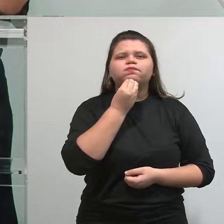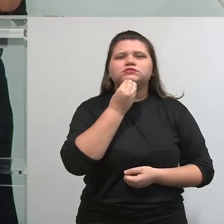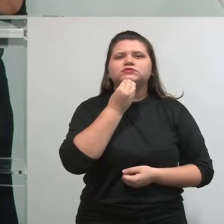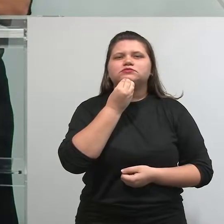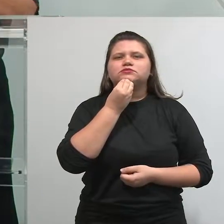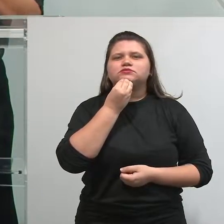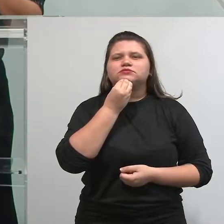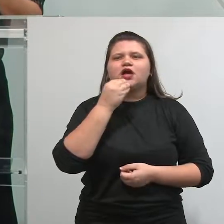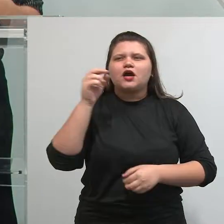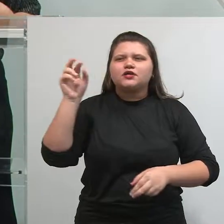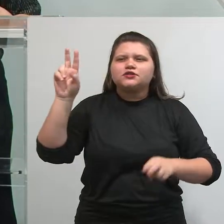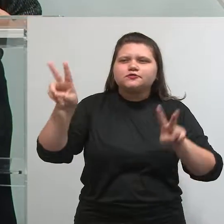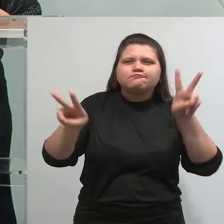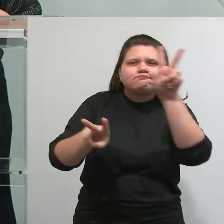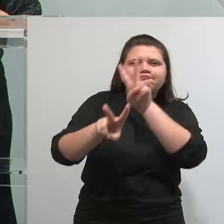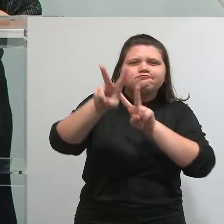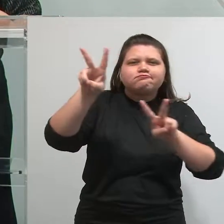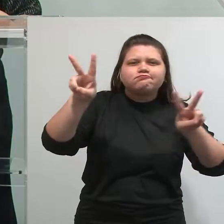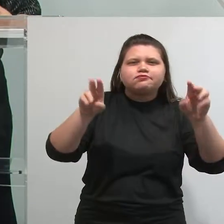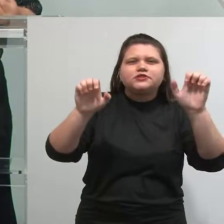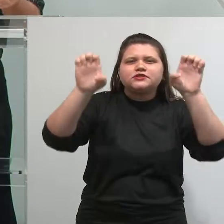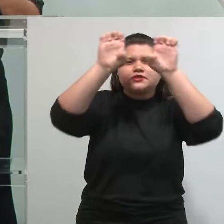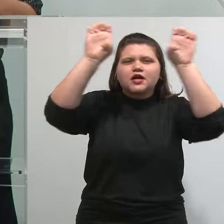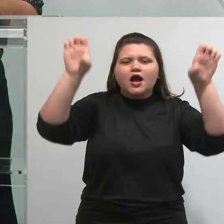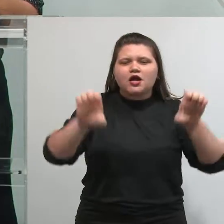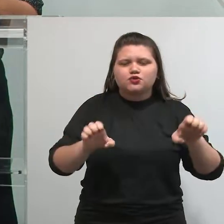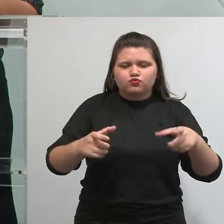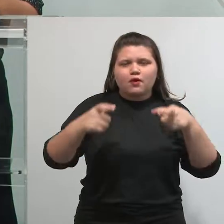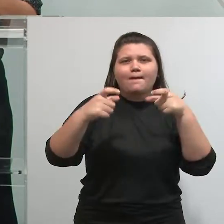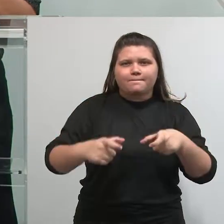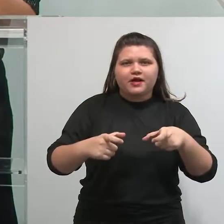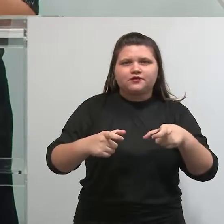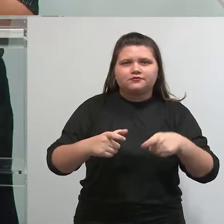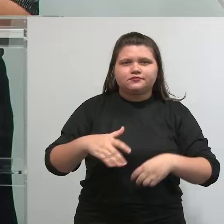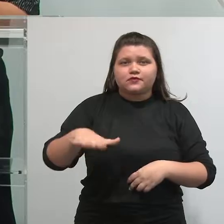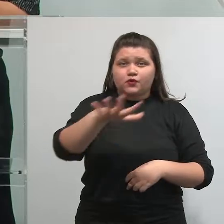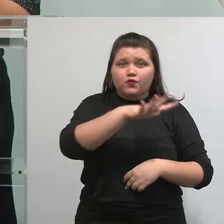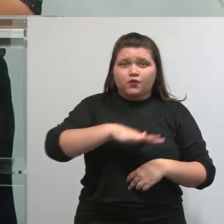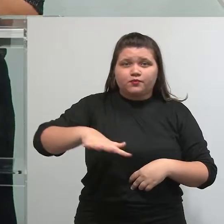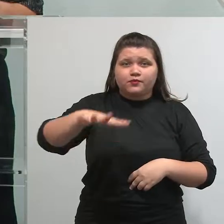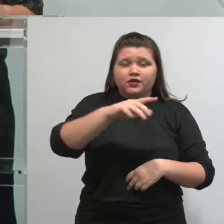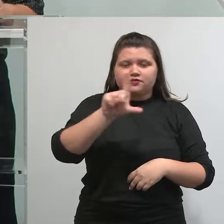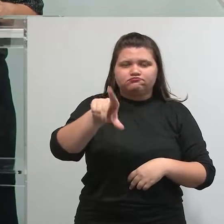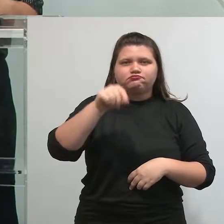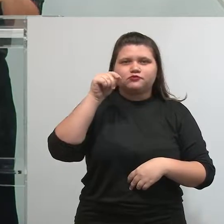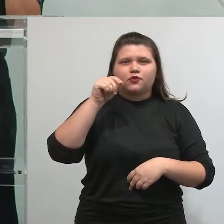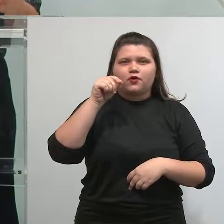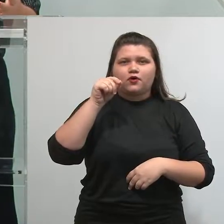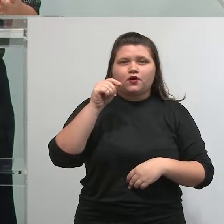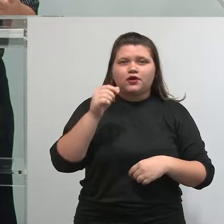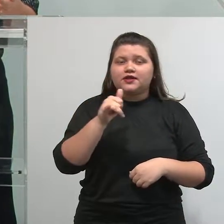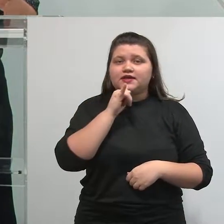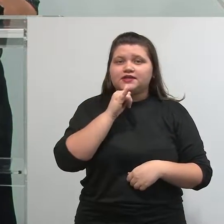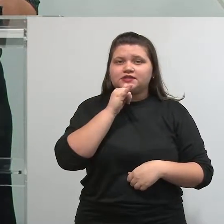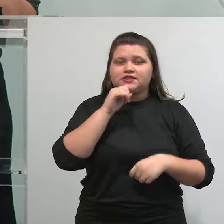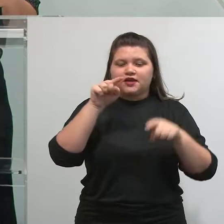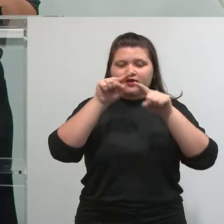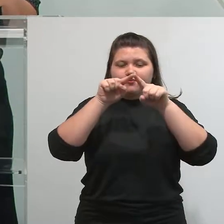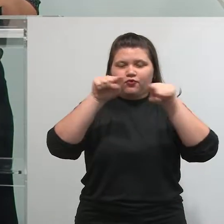a estrutura do local. Se você escolhe como um ambiente da sua observação uma sala de